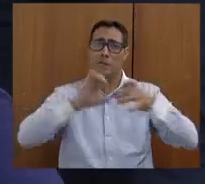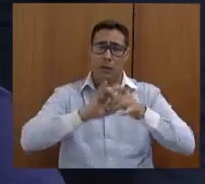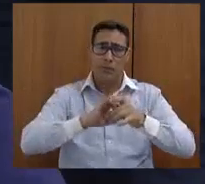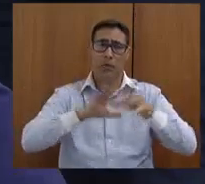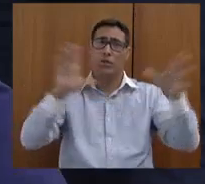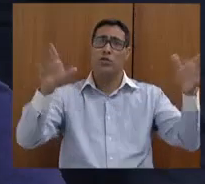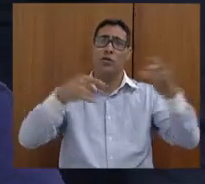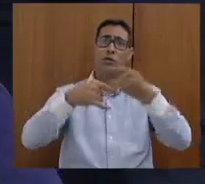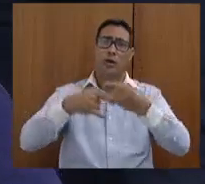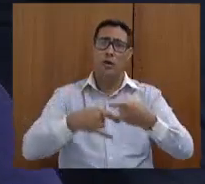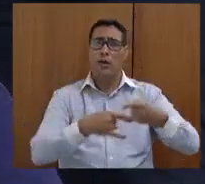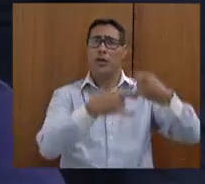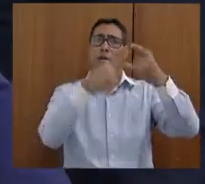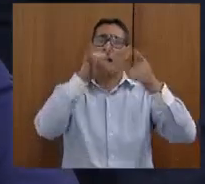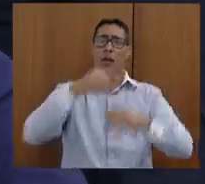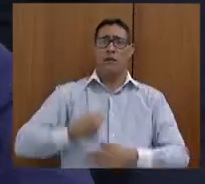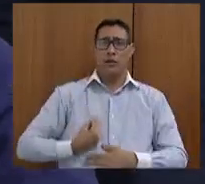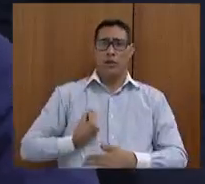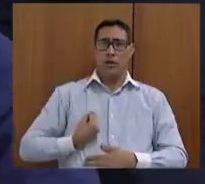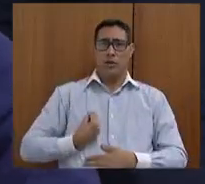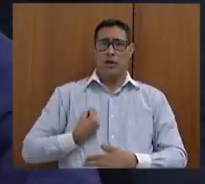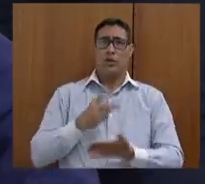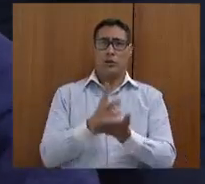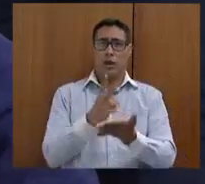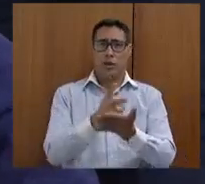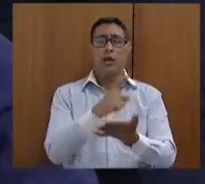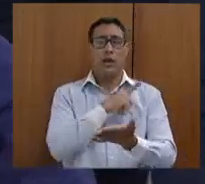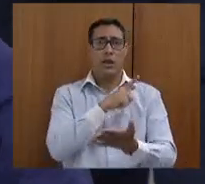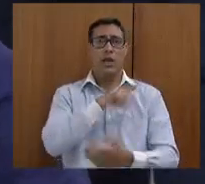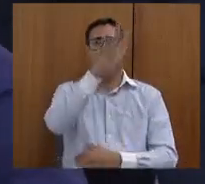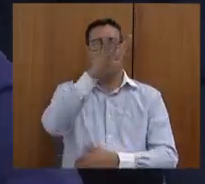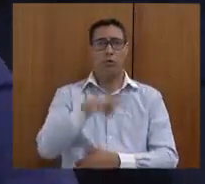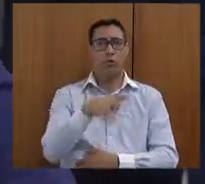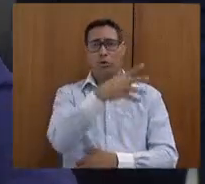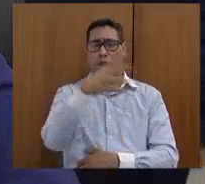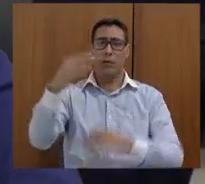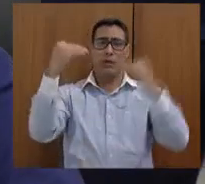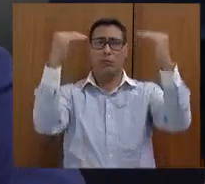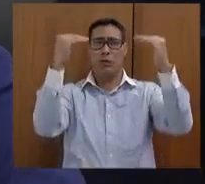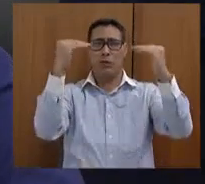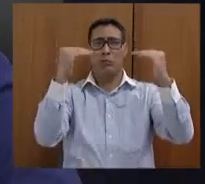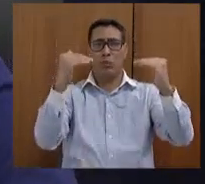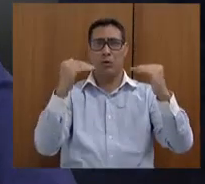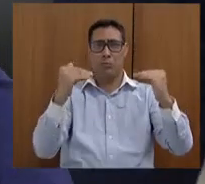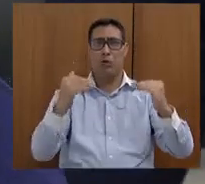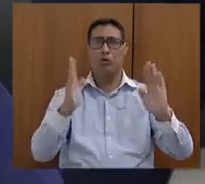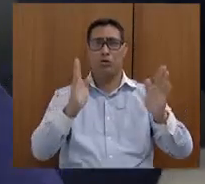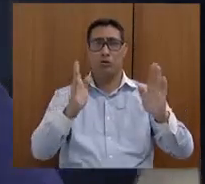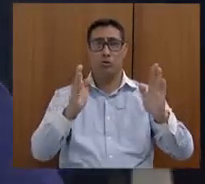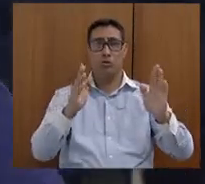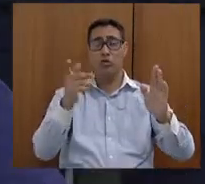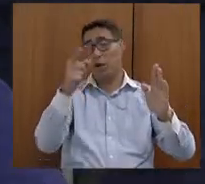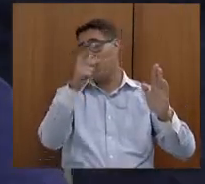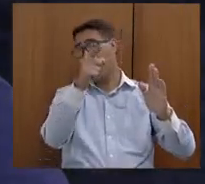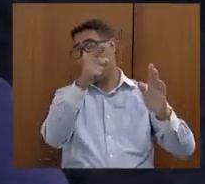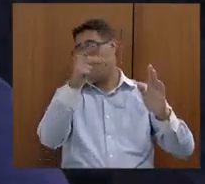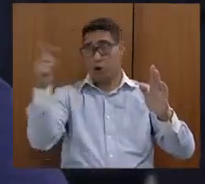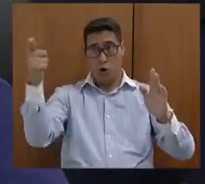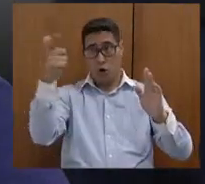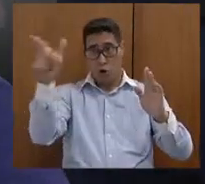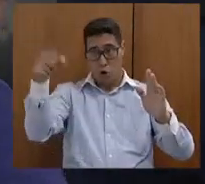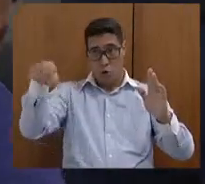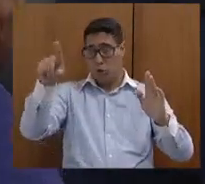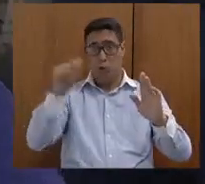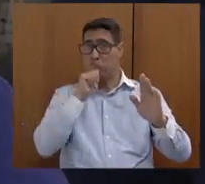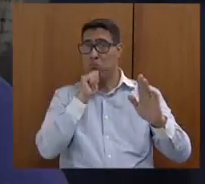continuasse nas escolas que já tinha um cronograma firmado né aquelas que o cronograma não está afirmado poderiam assistir a Live no outro dia